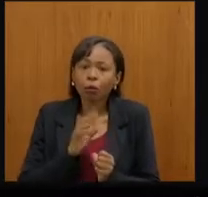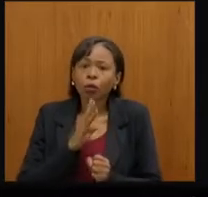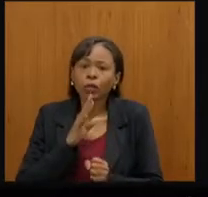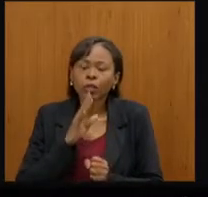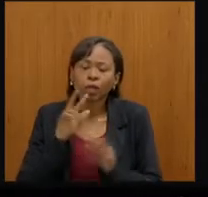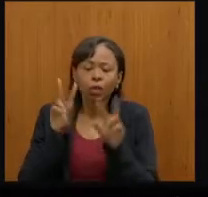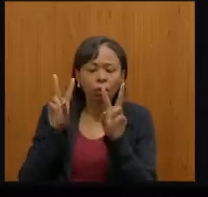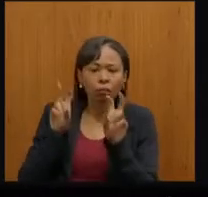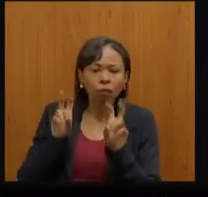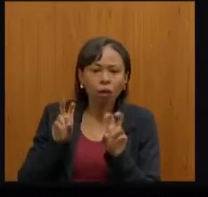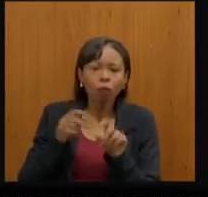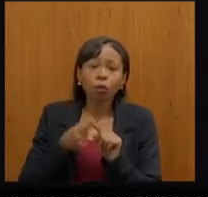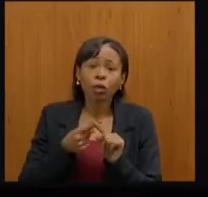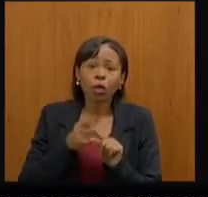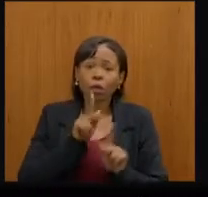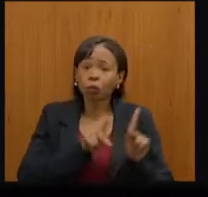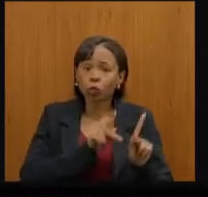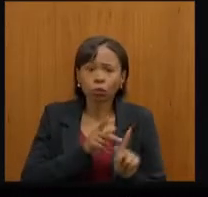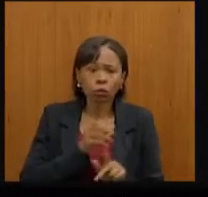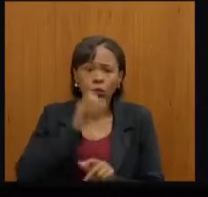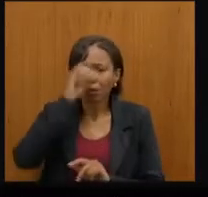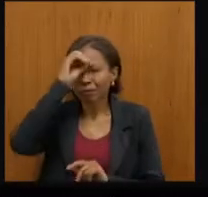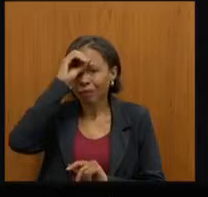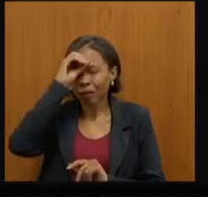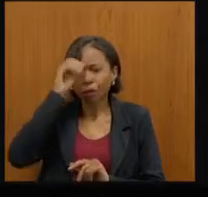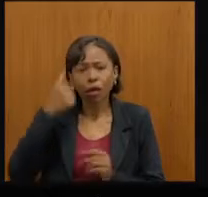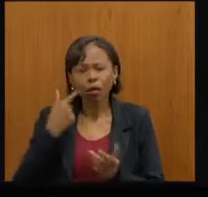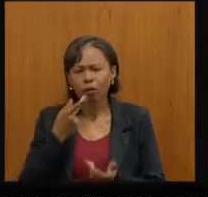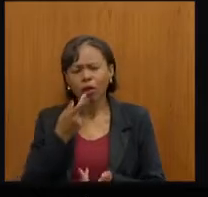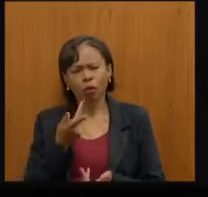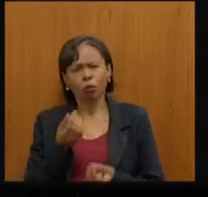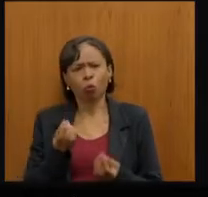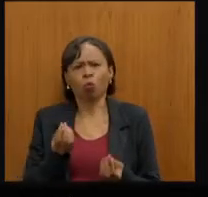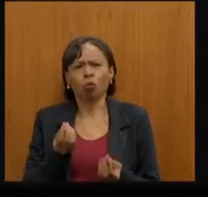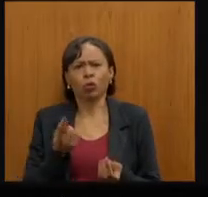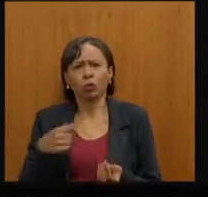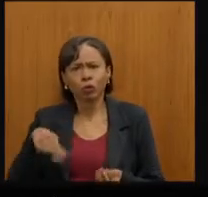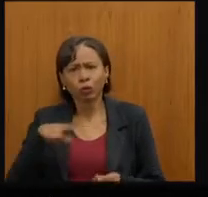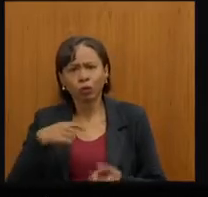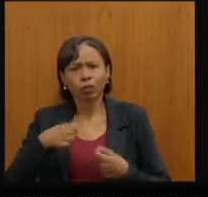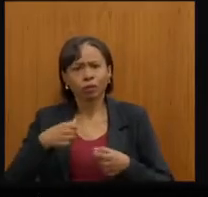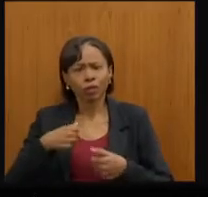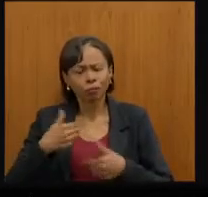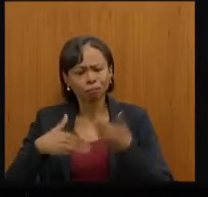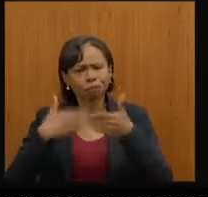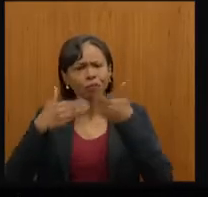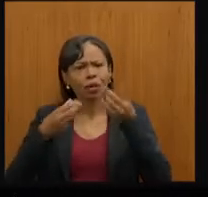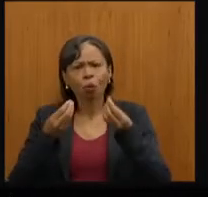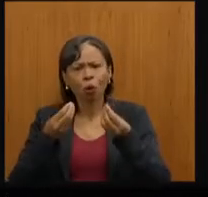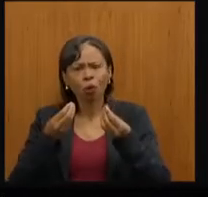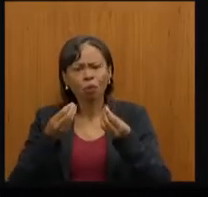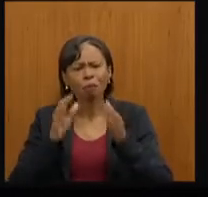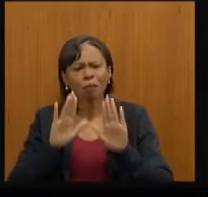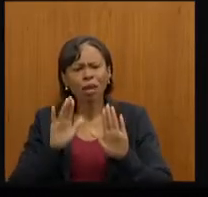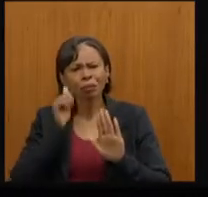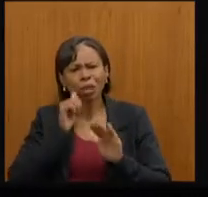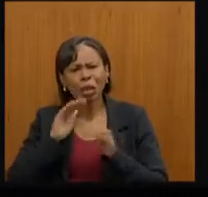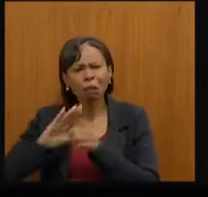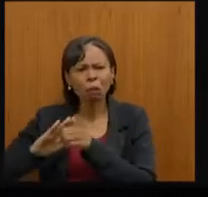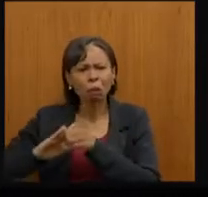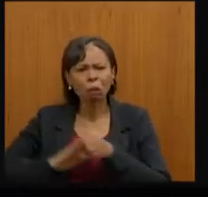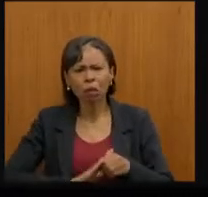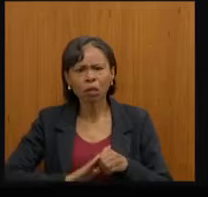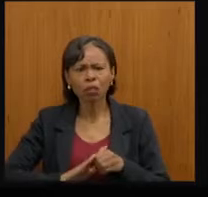têm ideia dental falo com ele como que a gente vai levantar como ainda mulher subjugada eu vejo meninas